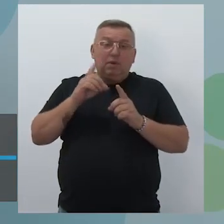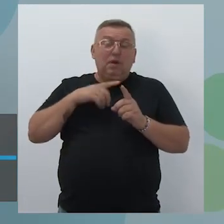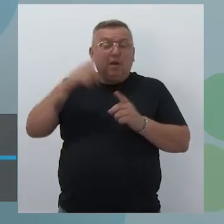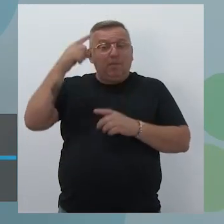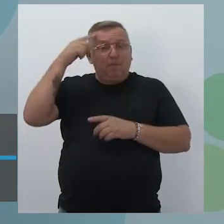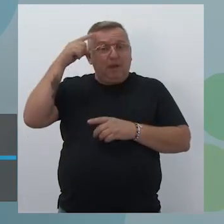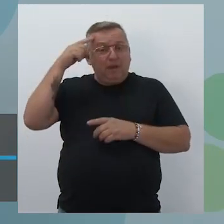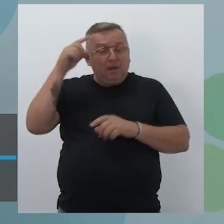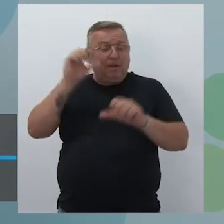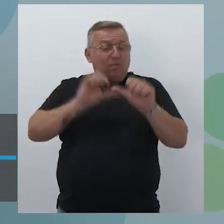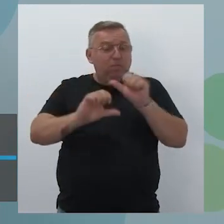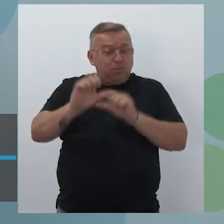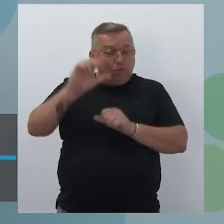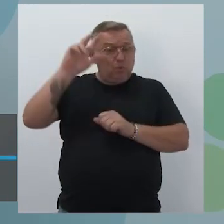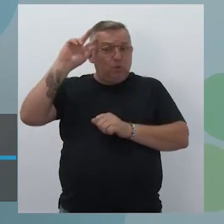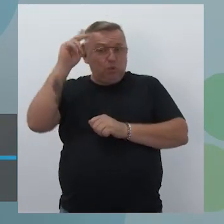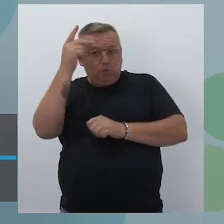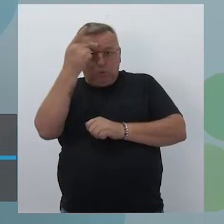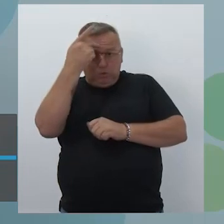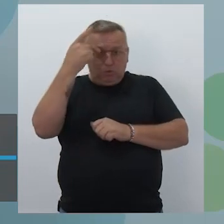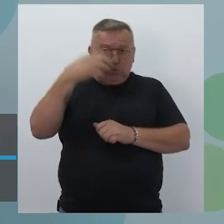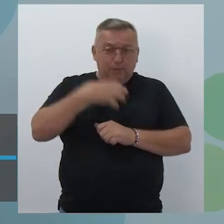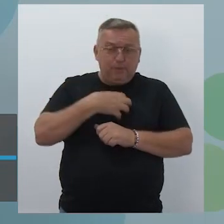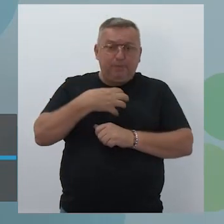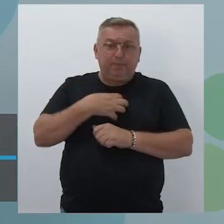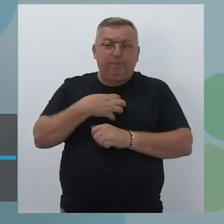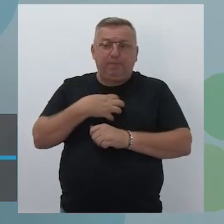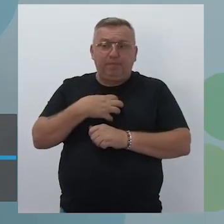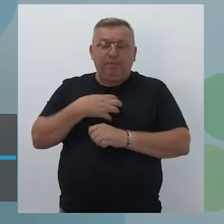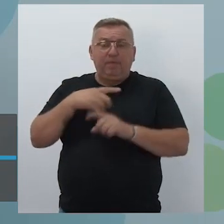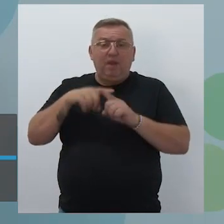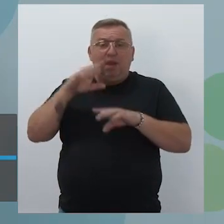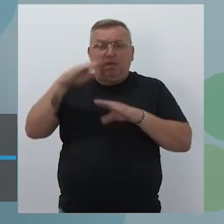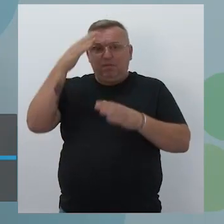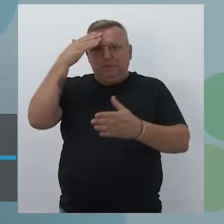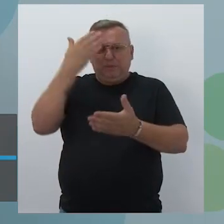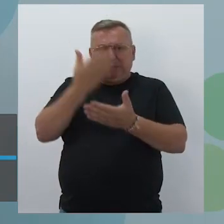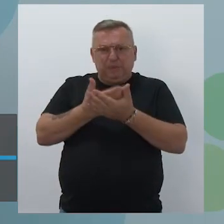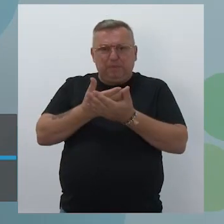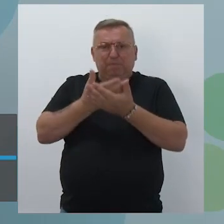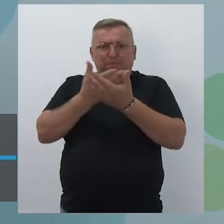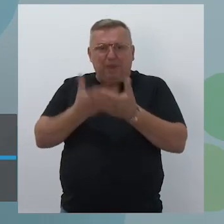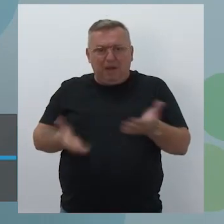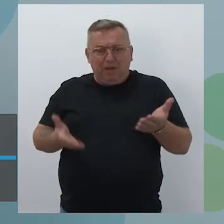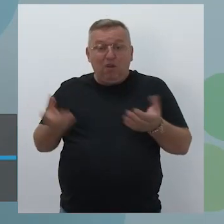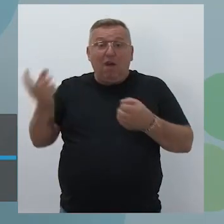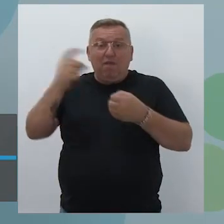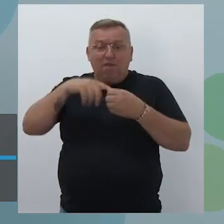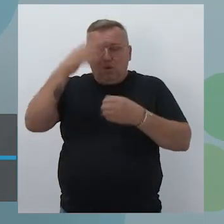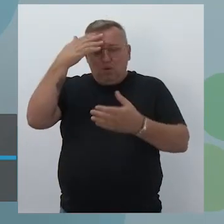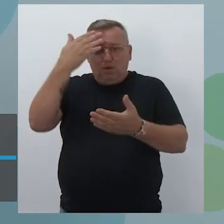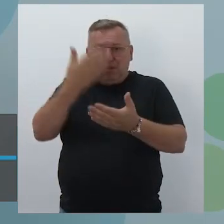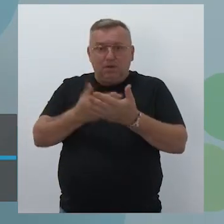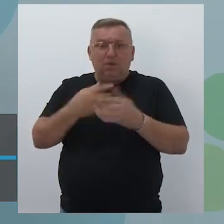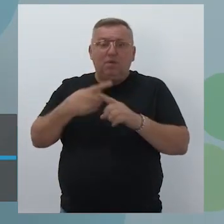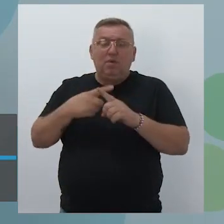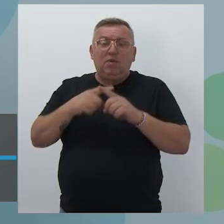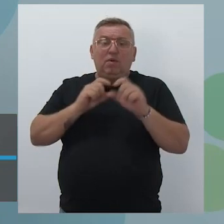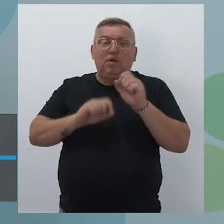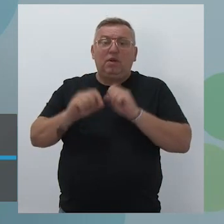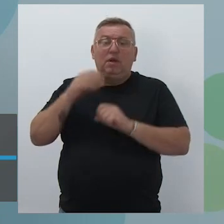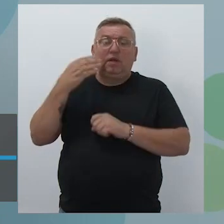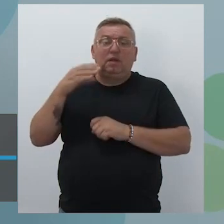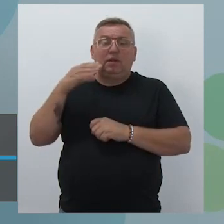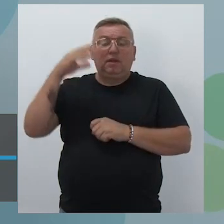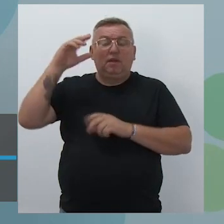pensa, repensa, ele muda de posição, ele desacredita, ele passa a acreditar e assim por diante. E as ciências humanas